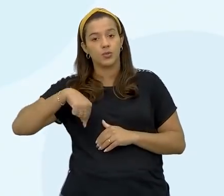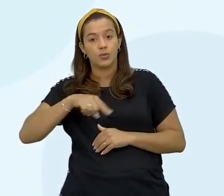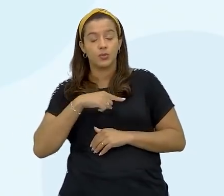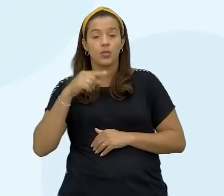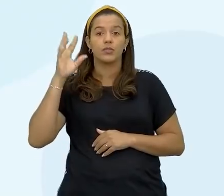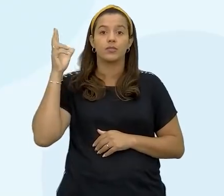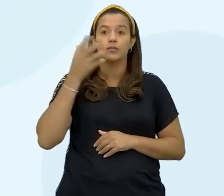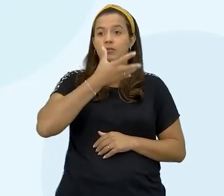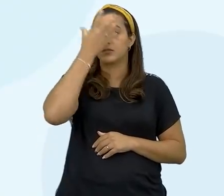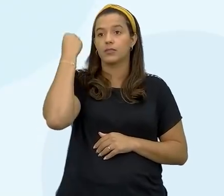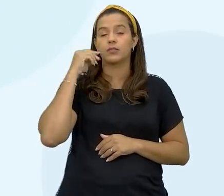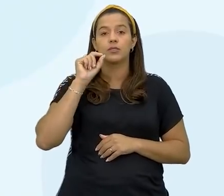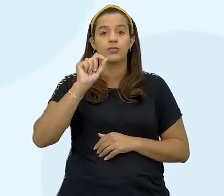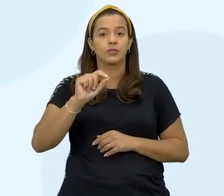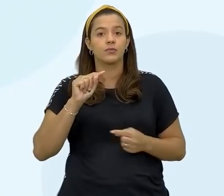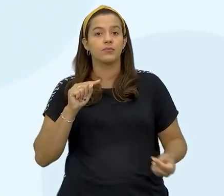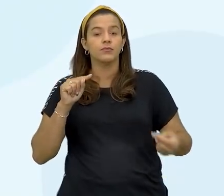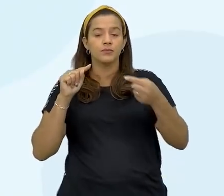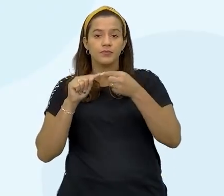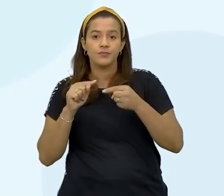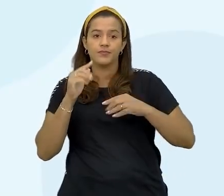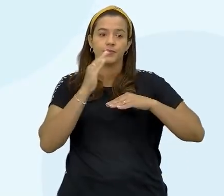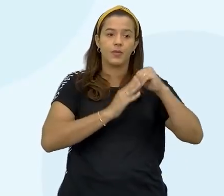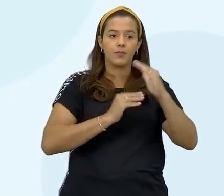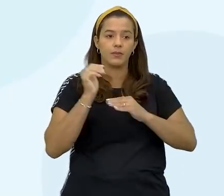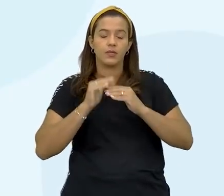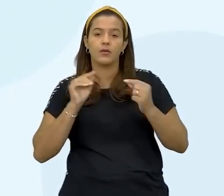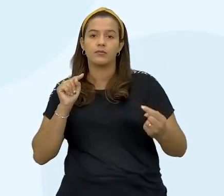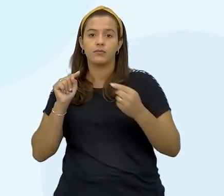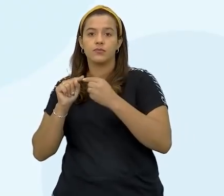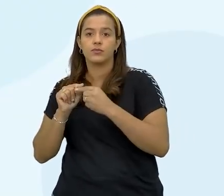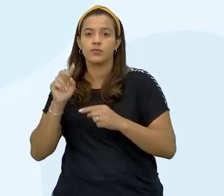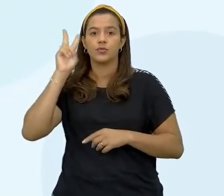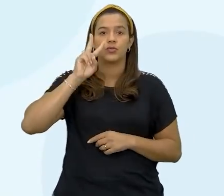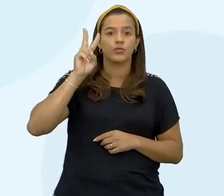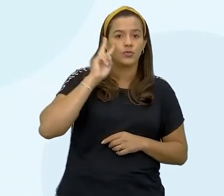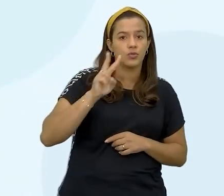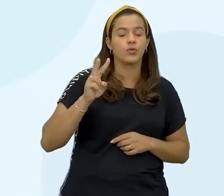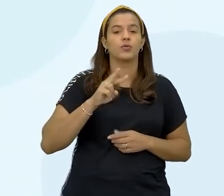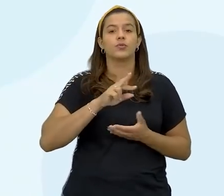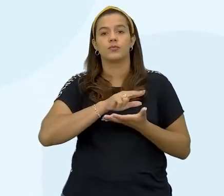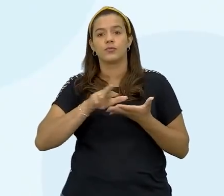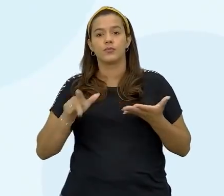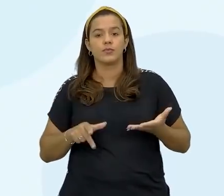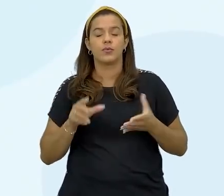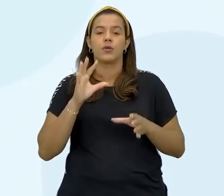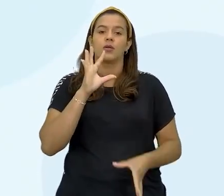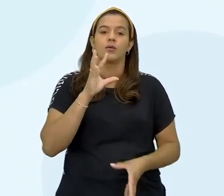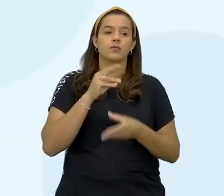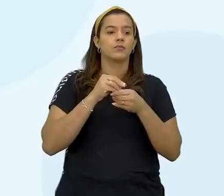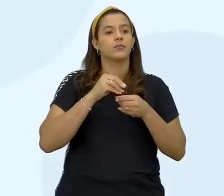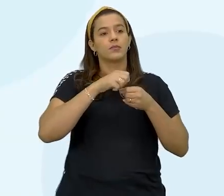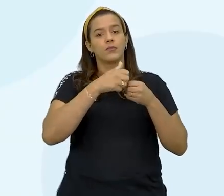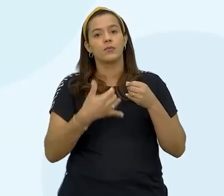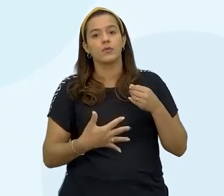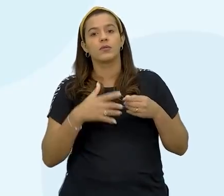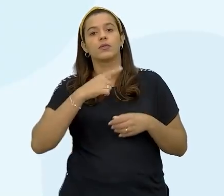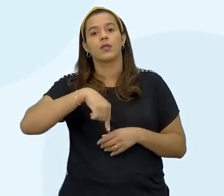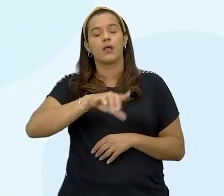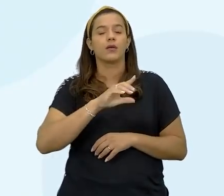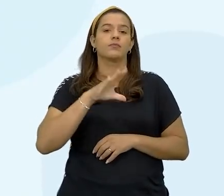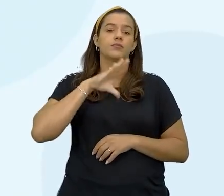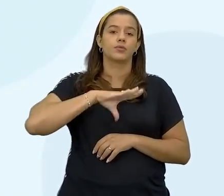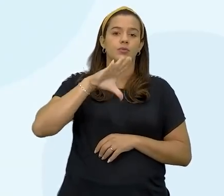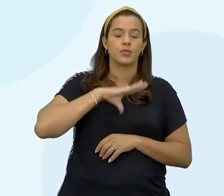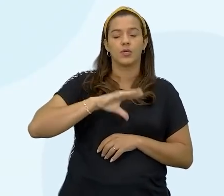esquecer de articular habilidade de geografia, habilidade de história, de sociologia, com habilidade de língua portuguesa